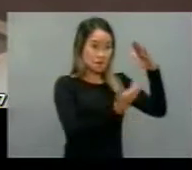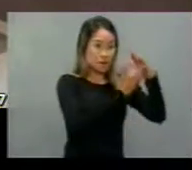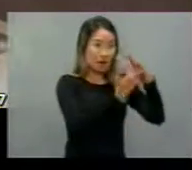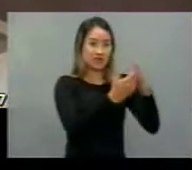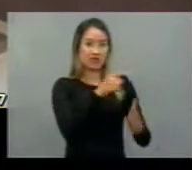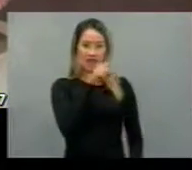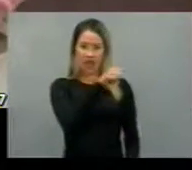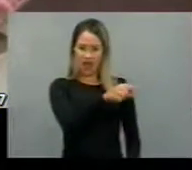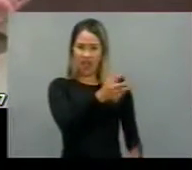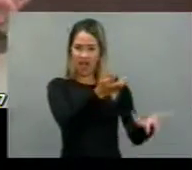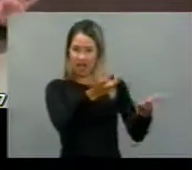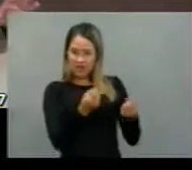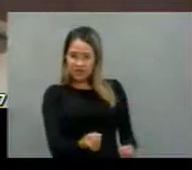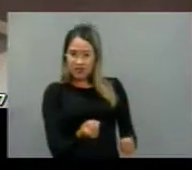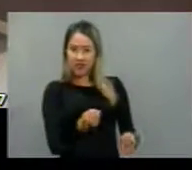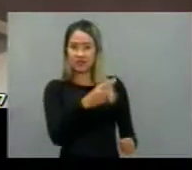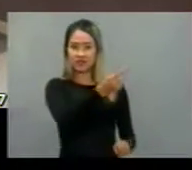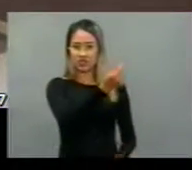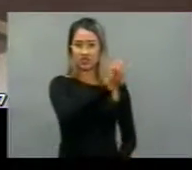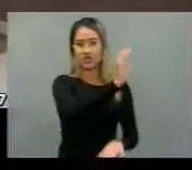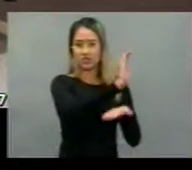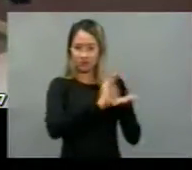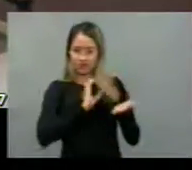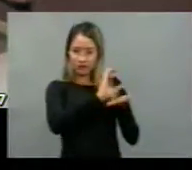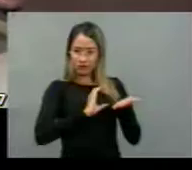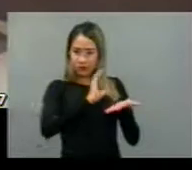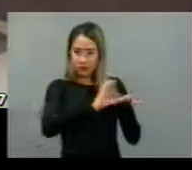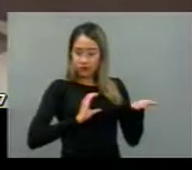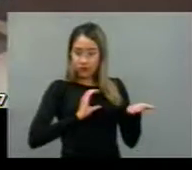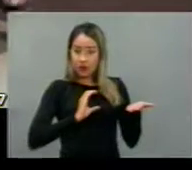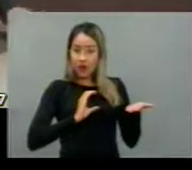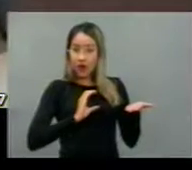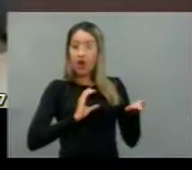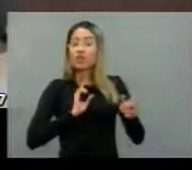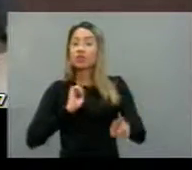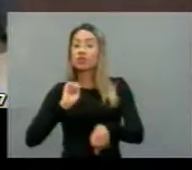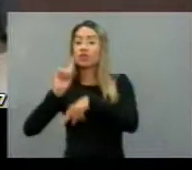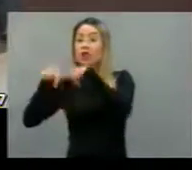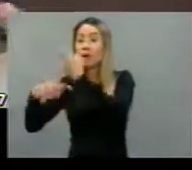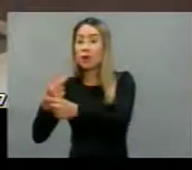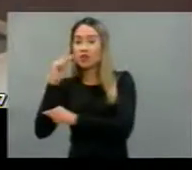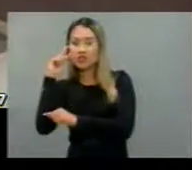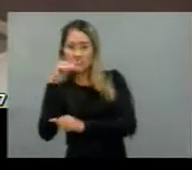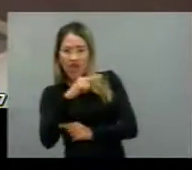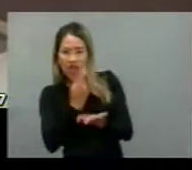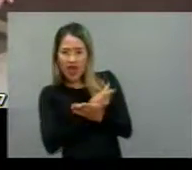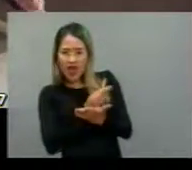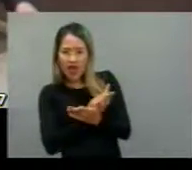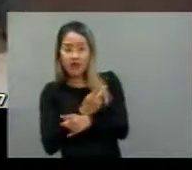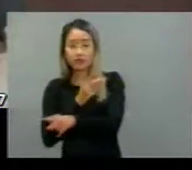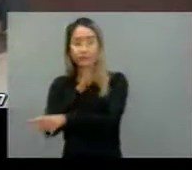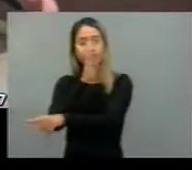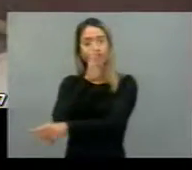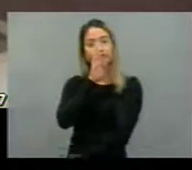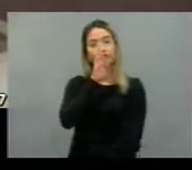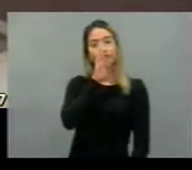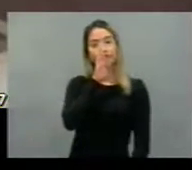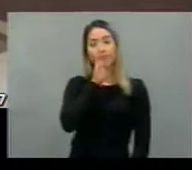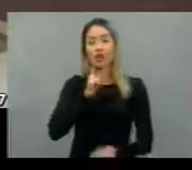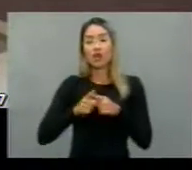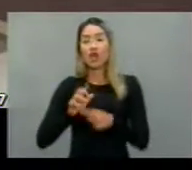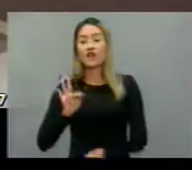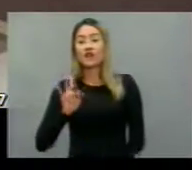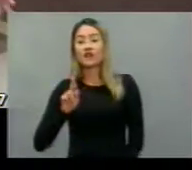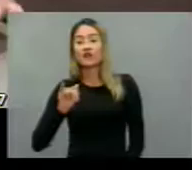todo respeito aqui aos trabalhadores músicos. Mas é para o povo entender, quem paga a banda escolhe a música. Veja, por que a JBS, Friboi,